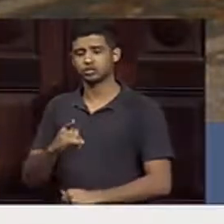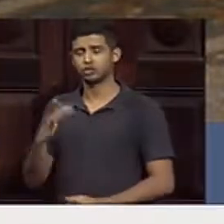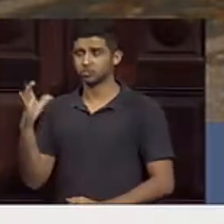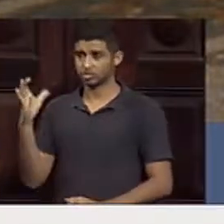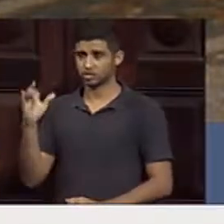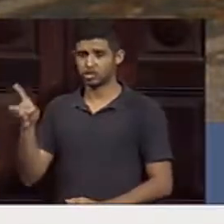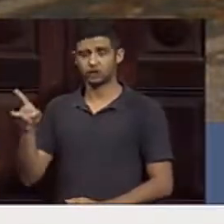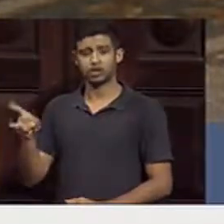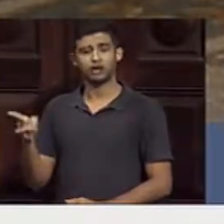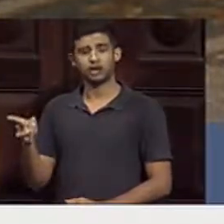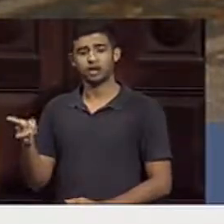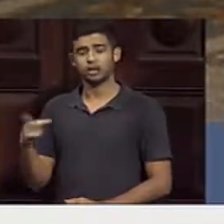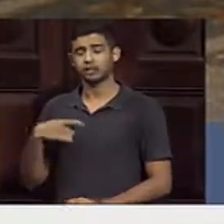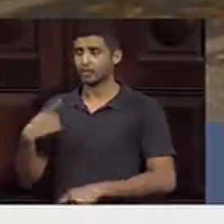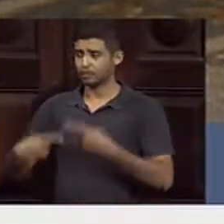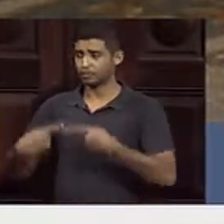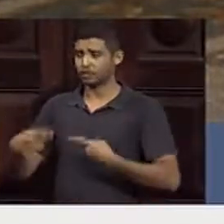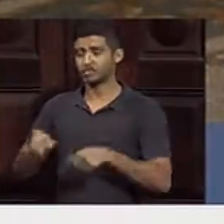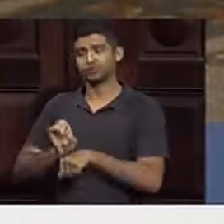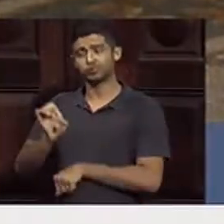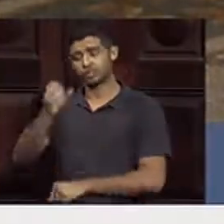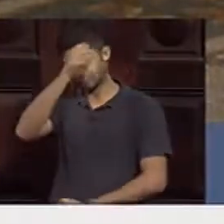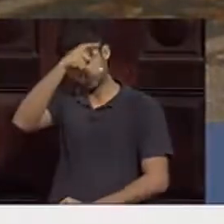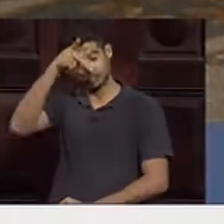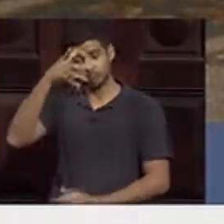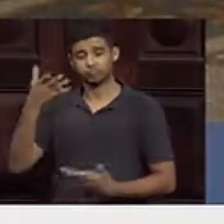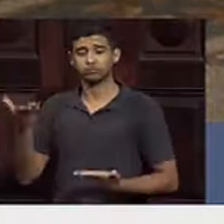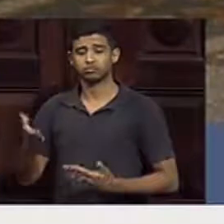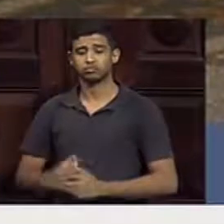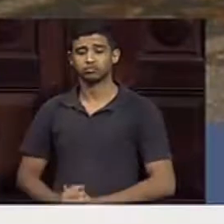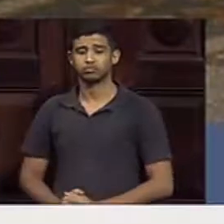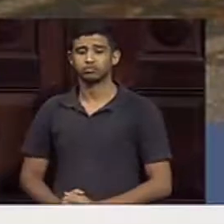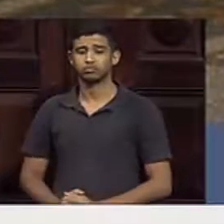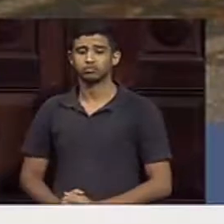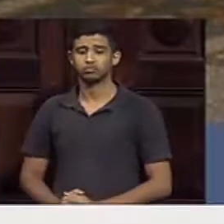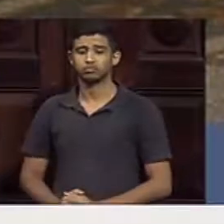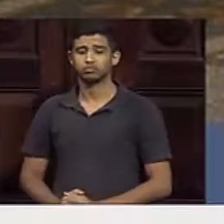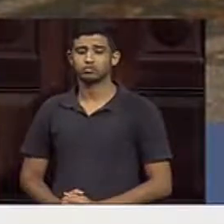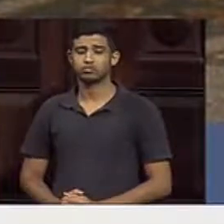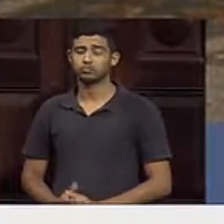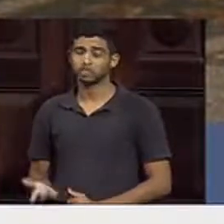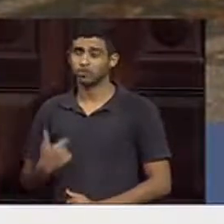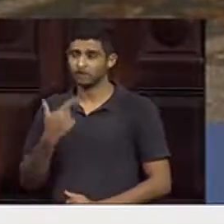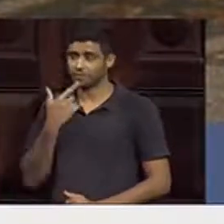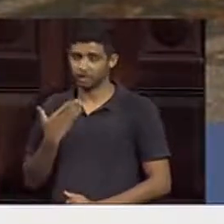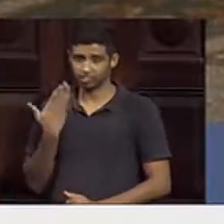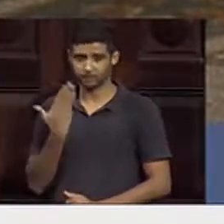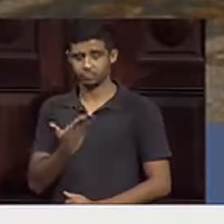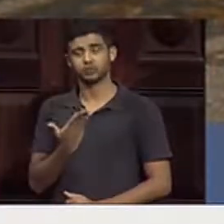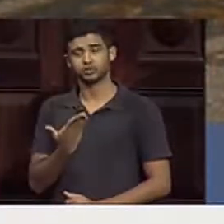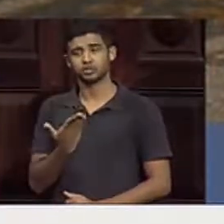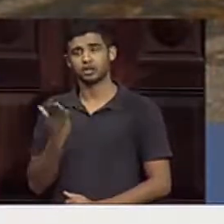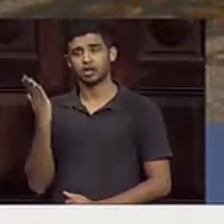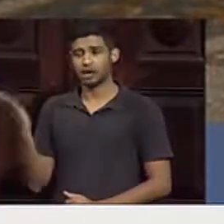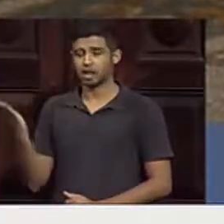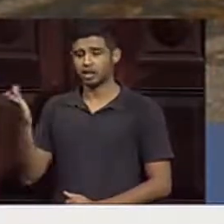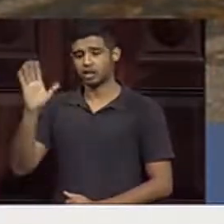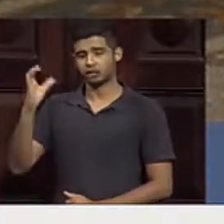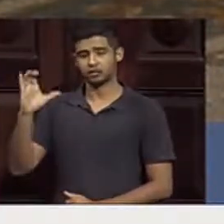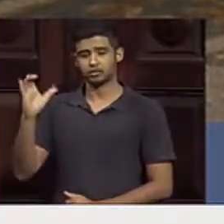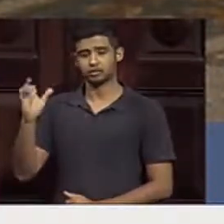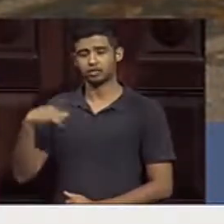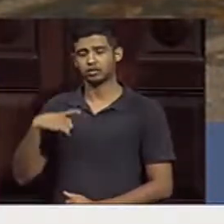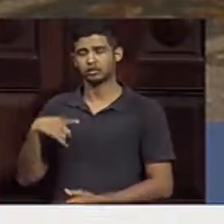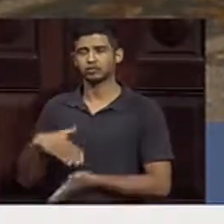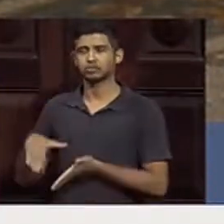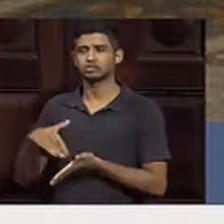aliás, desculpe, uma política de Estado municipal, não mais de governo. Eu diria a Vossa Excelência que Niterói, quando eu era secretário, o Valdec pode confirmar